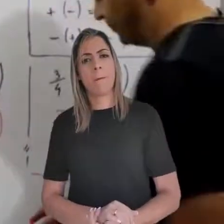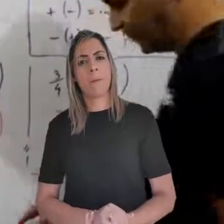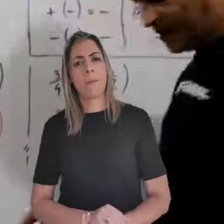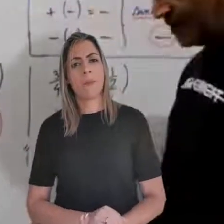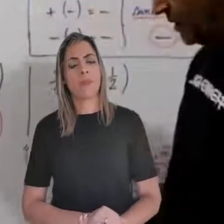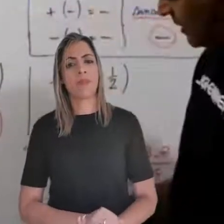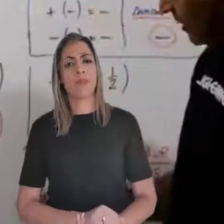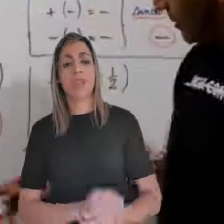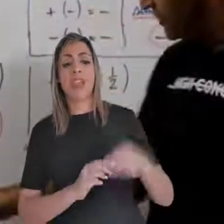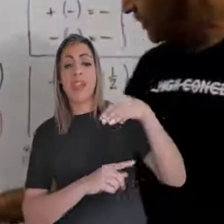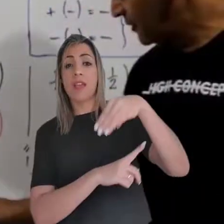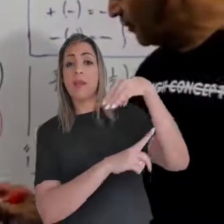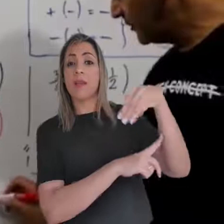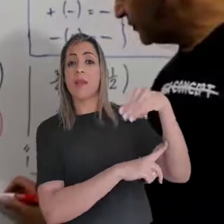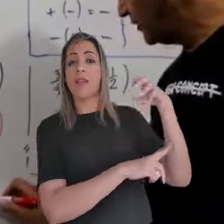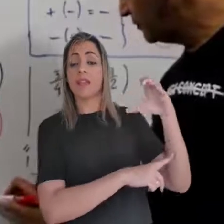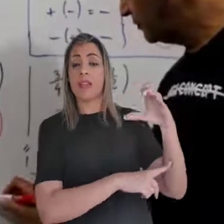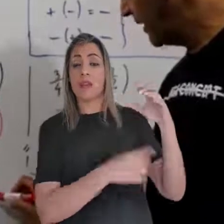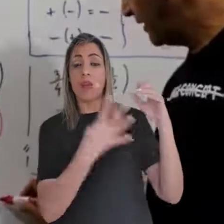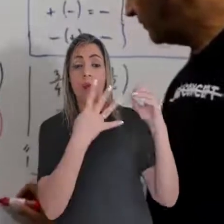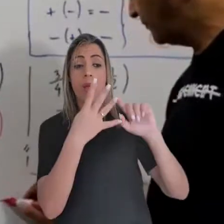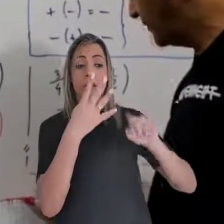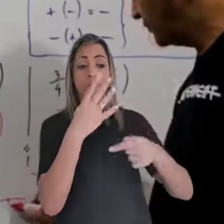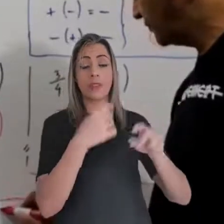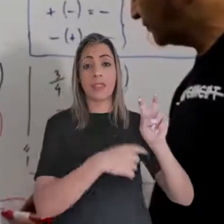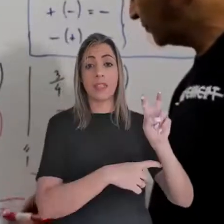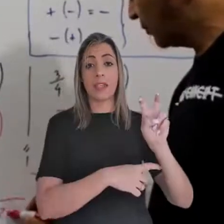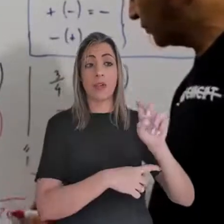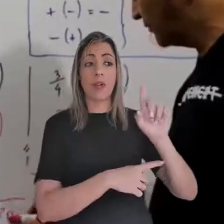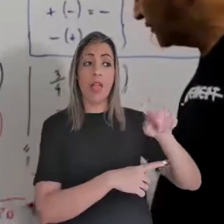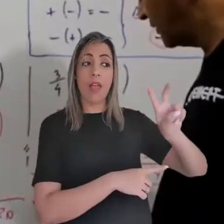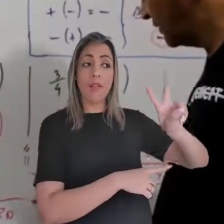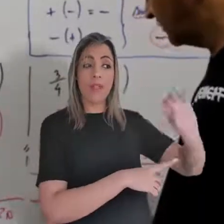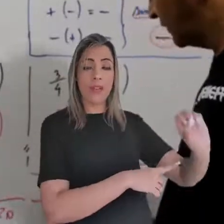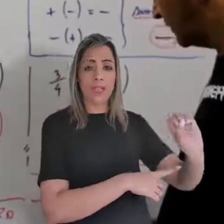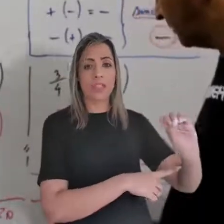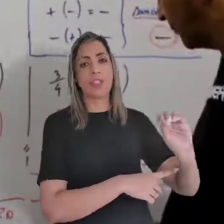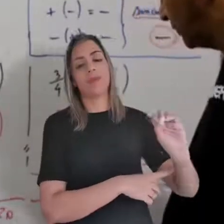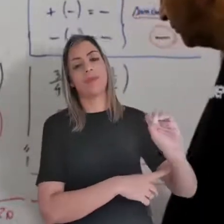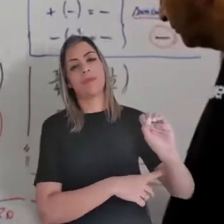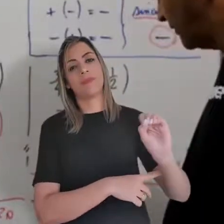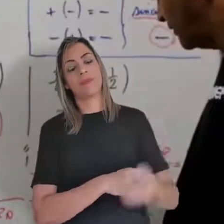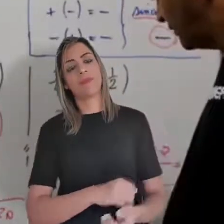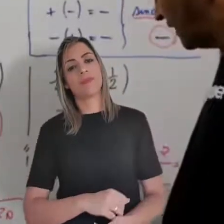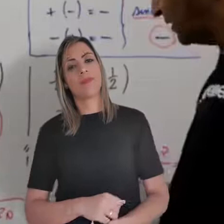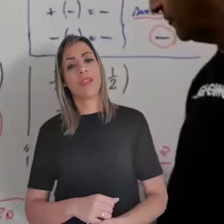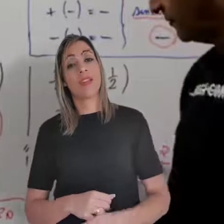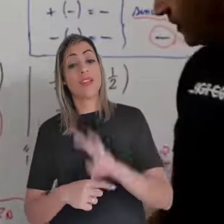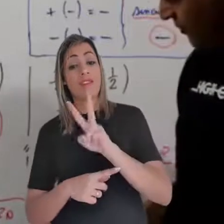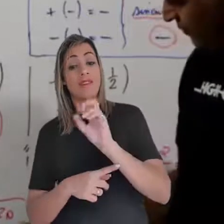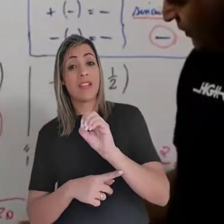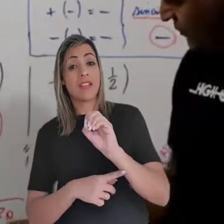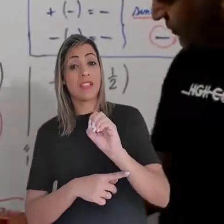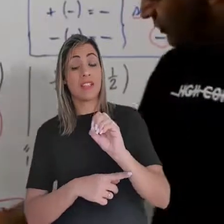Vamos lá. MMC entre 4 e 5 é 20. Ponho 20 aqui e ponho 20